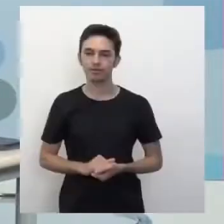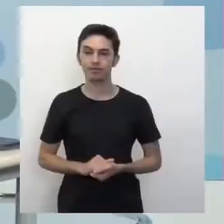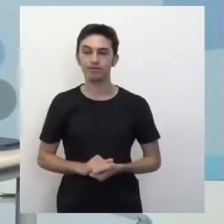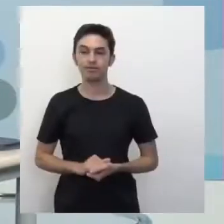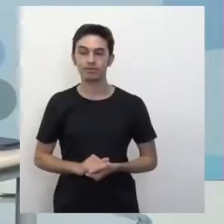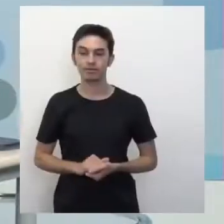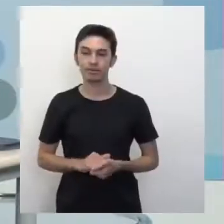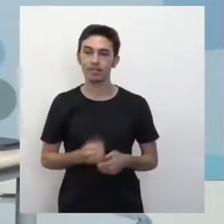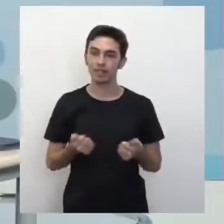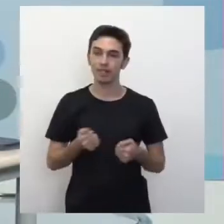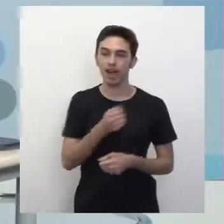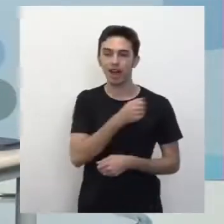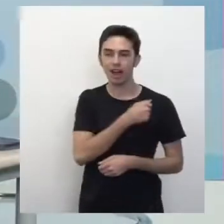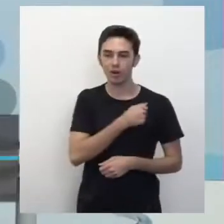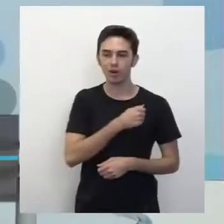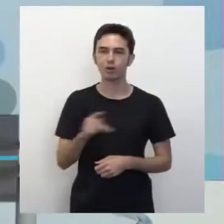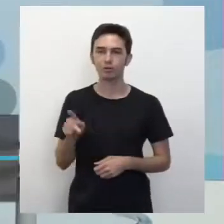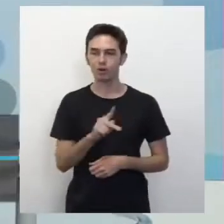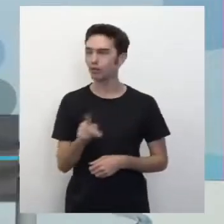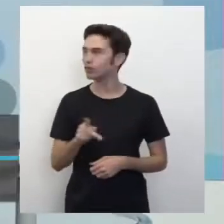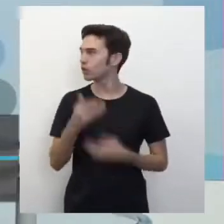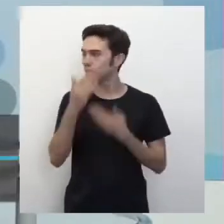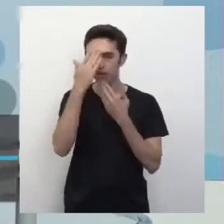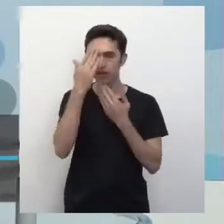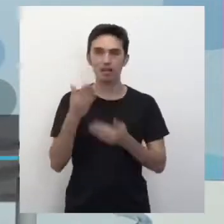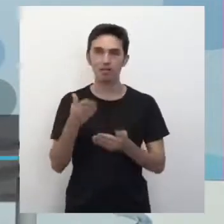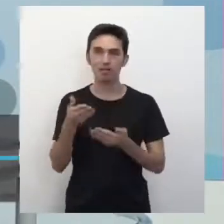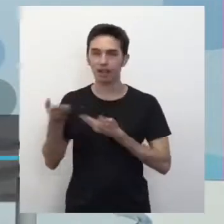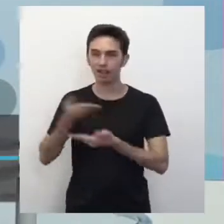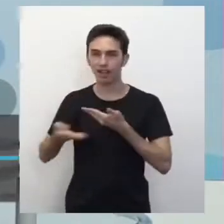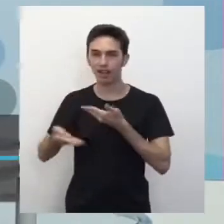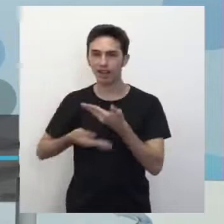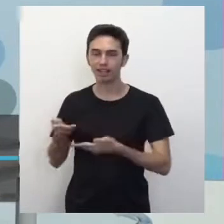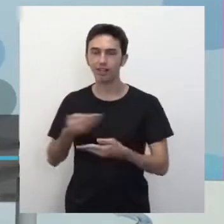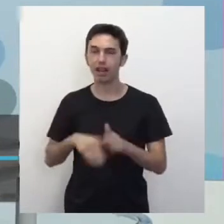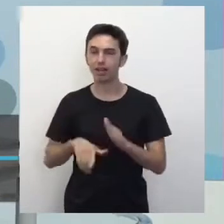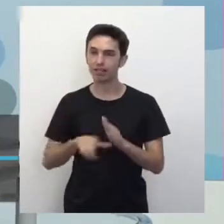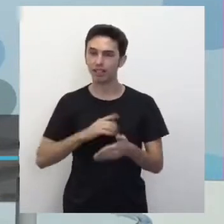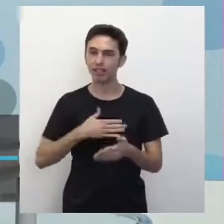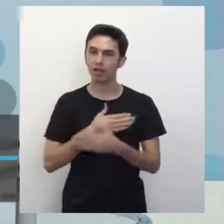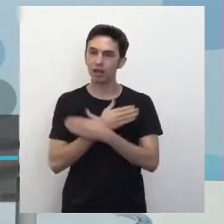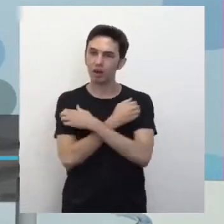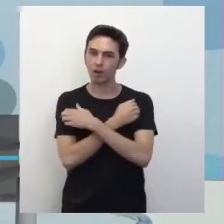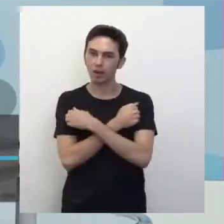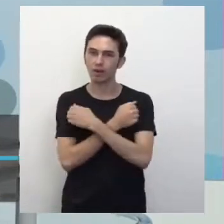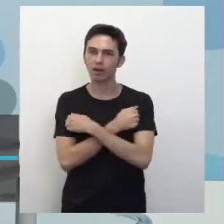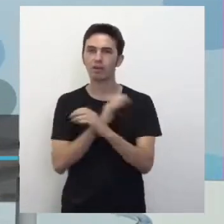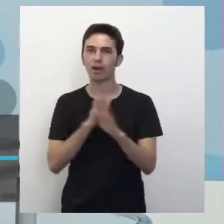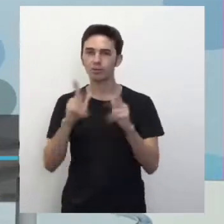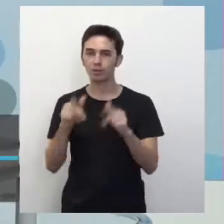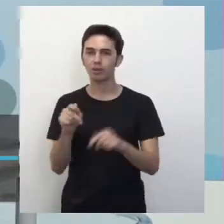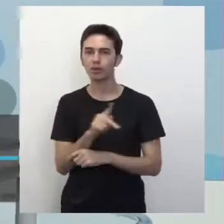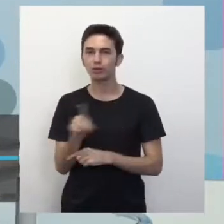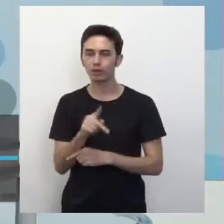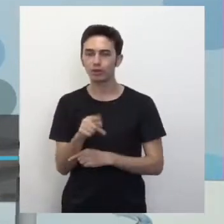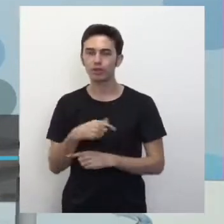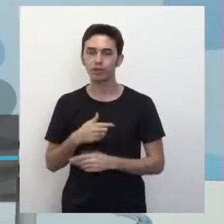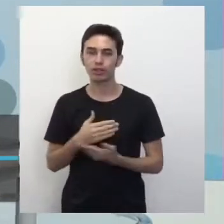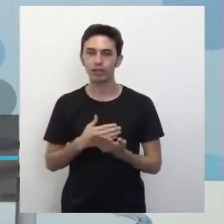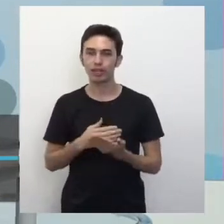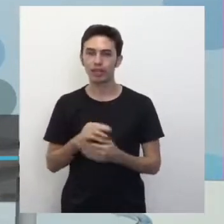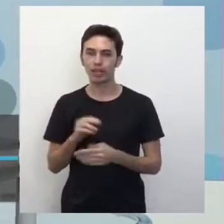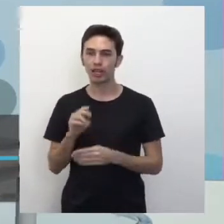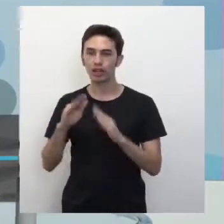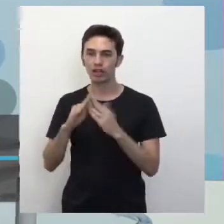Queridos alunos, professores, obrigado pelas interações de vocês. Antes da gente começar com essas interações, quero mandar um abraço aqui aos professores que mandaram os nomes dos seus